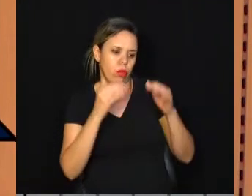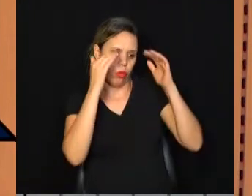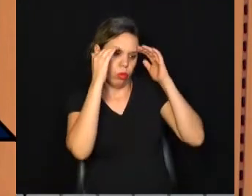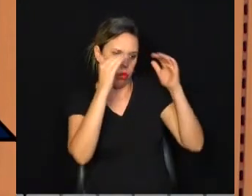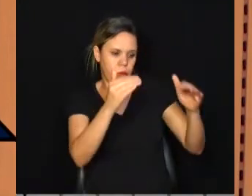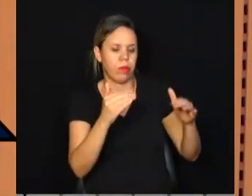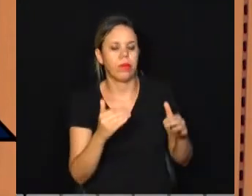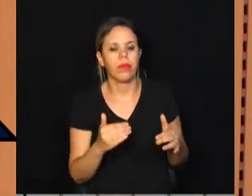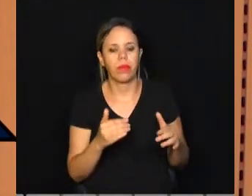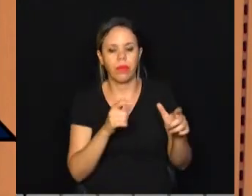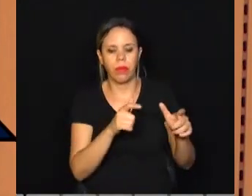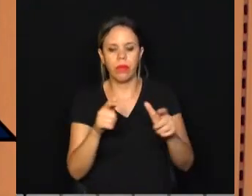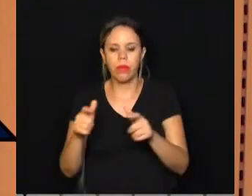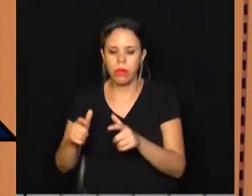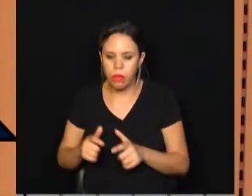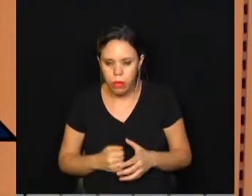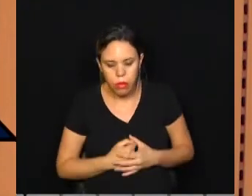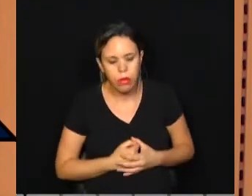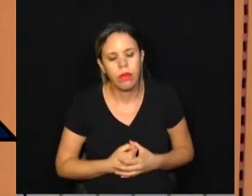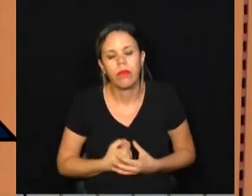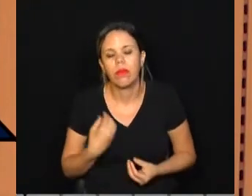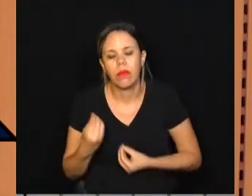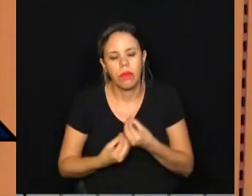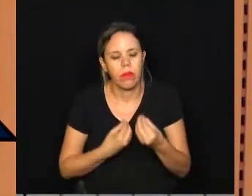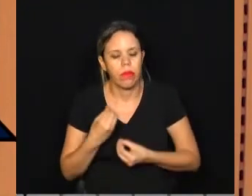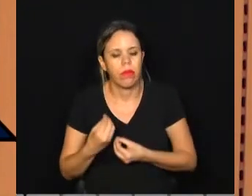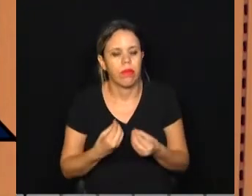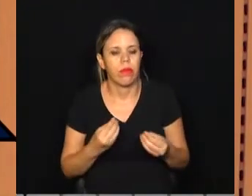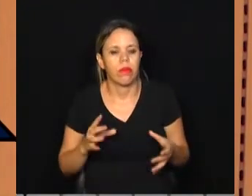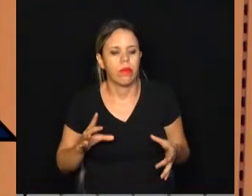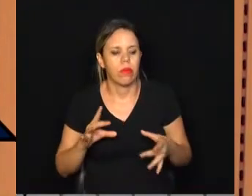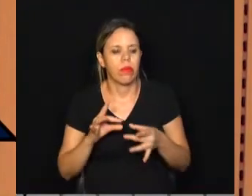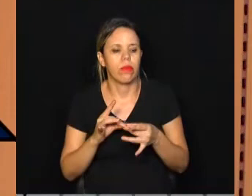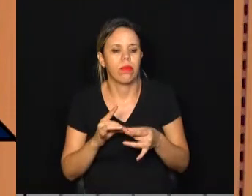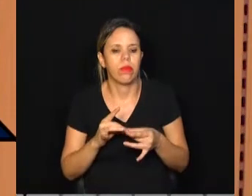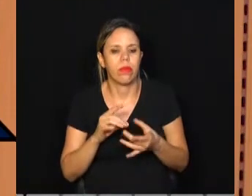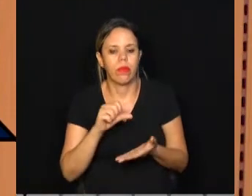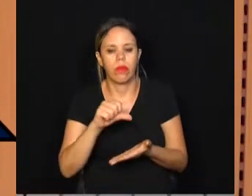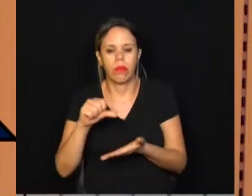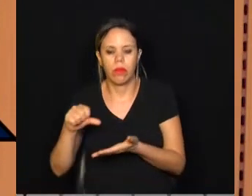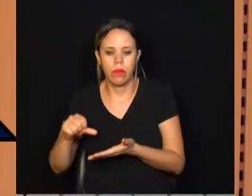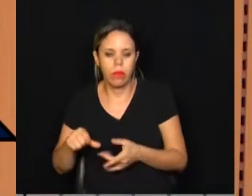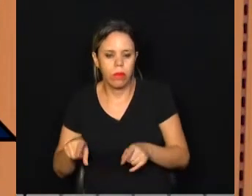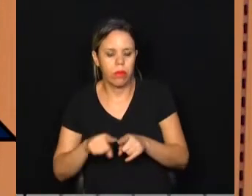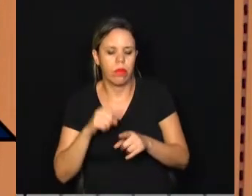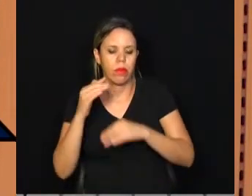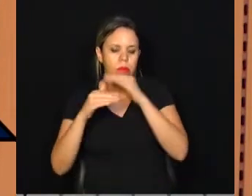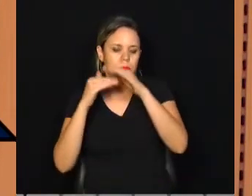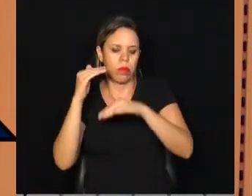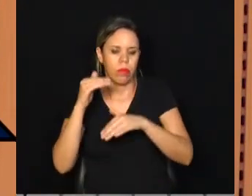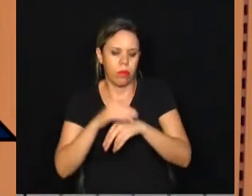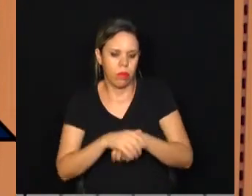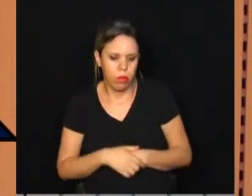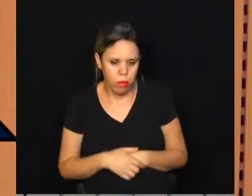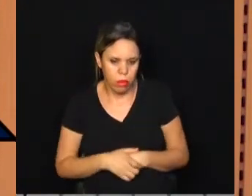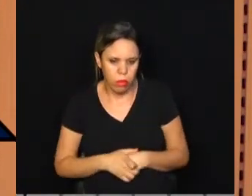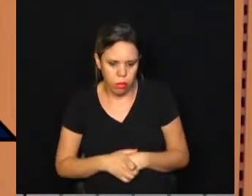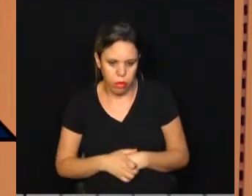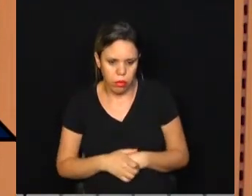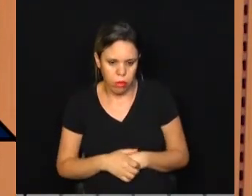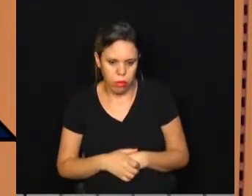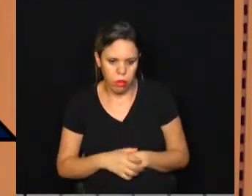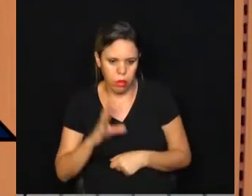por aquele espaço, como pelo João Godito Ribeiro, que desenvolve